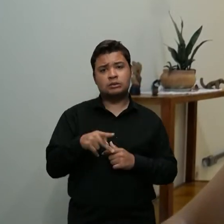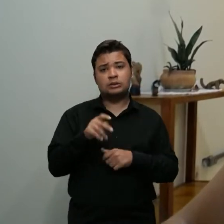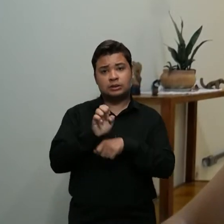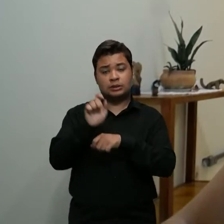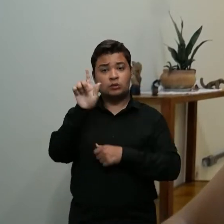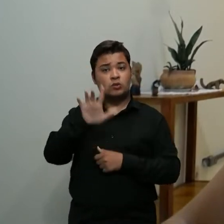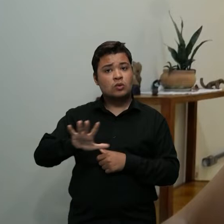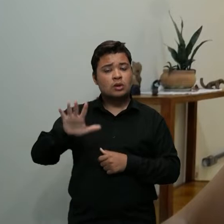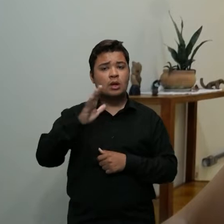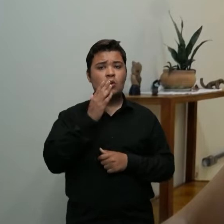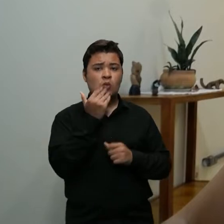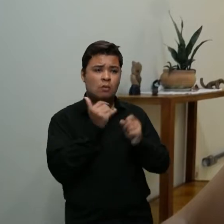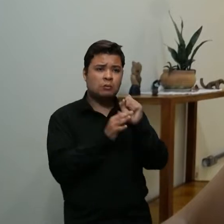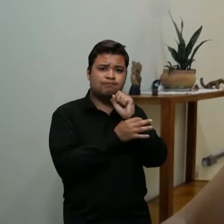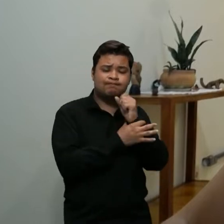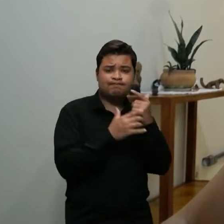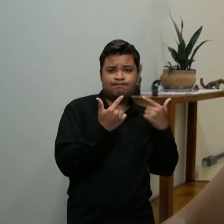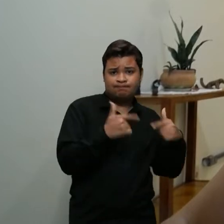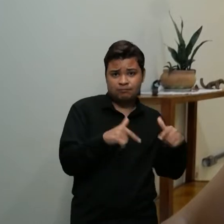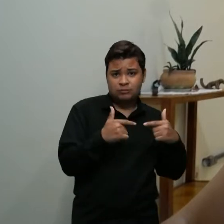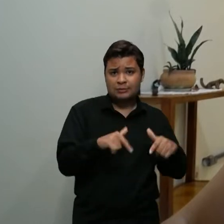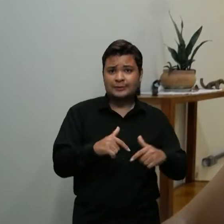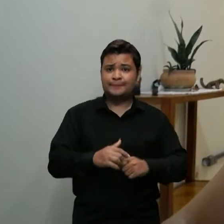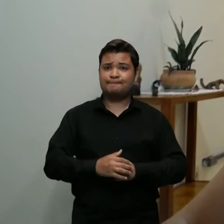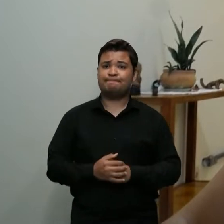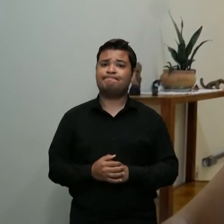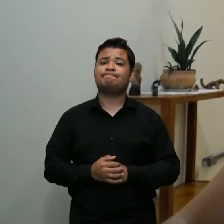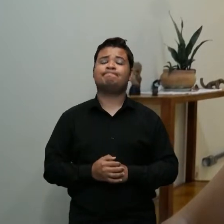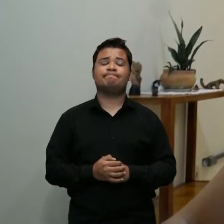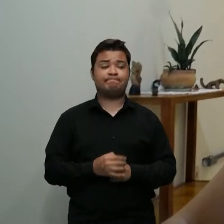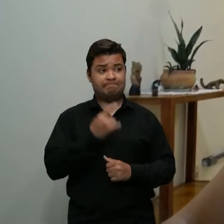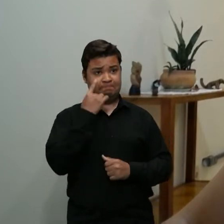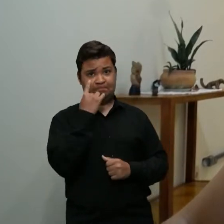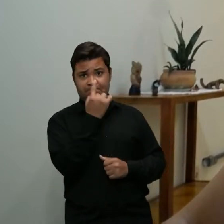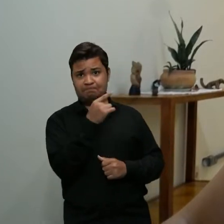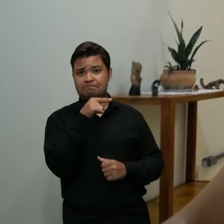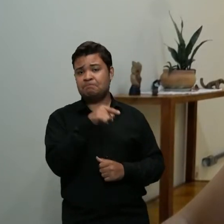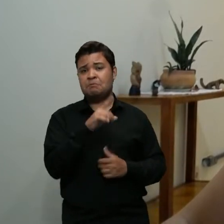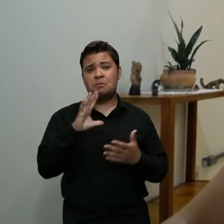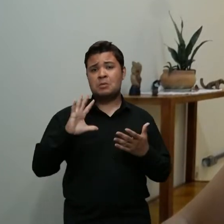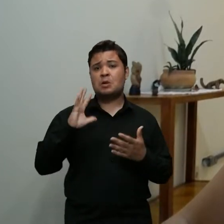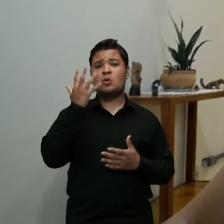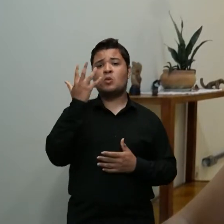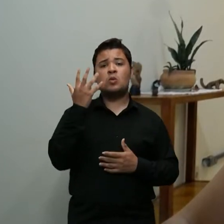estado de Goiás. Então, a gente está, sim, né, convivendo com uma situação de